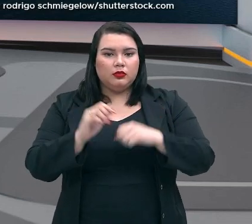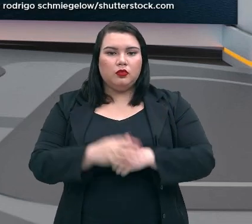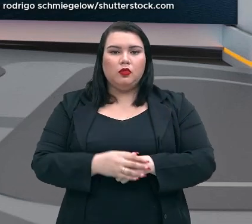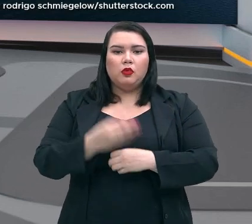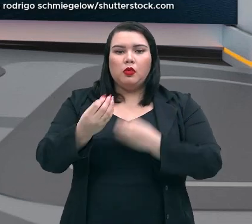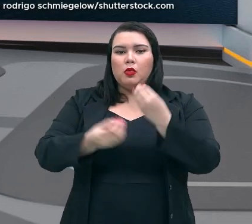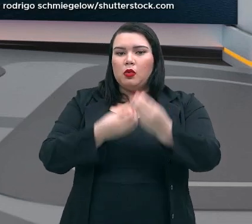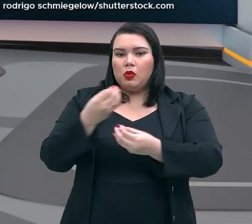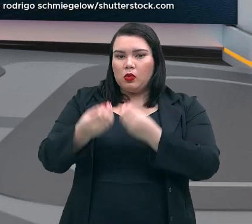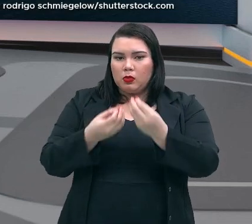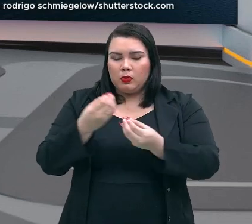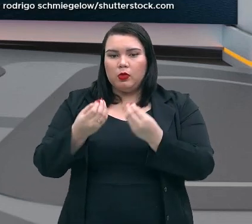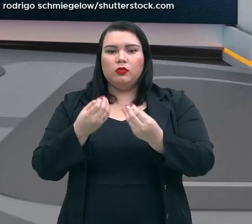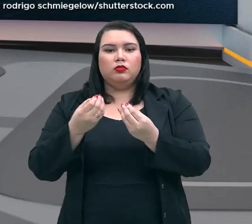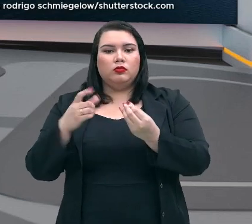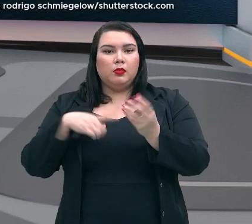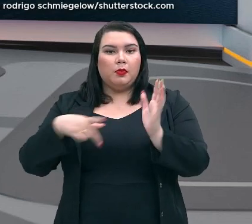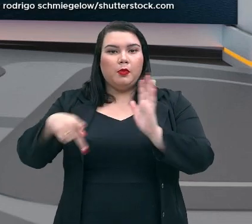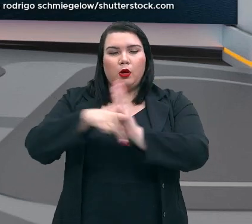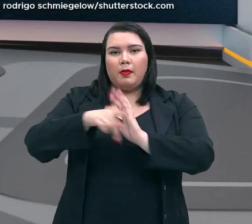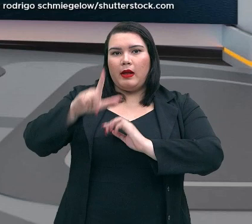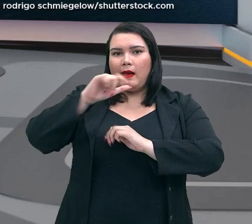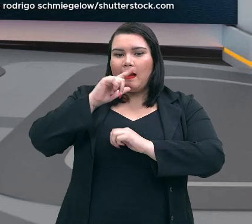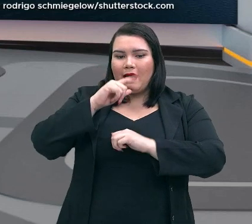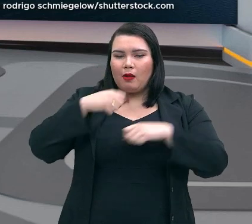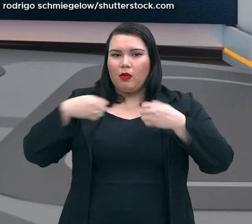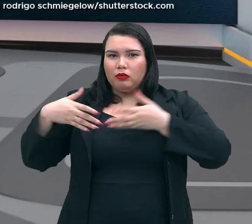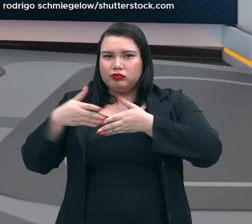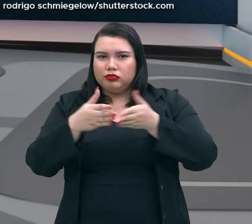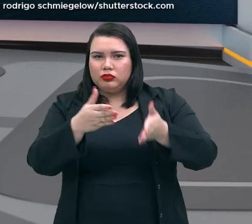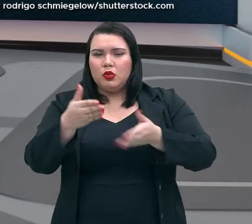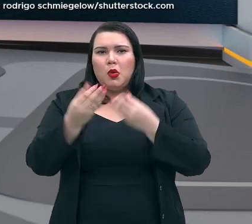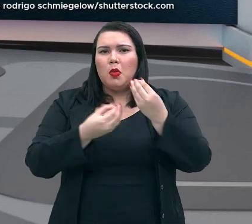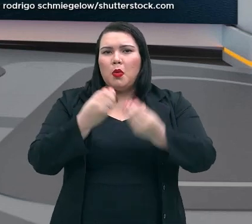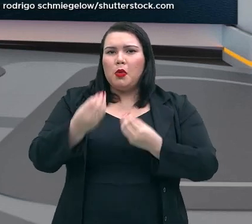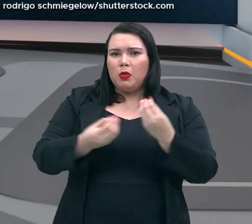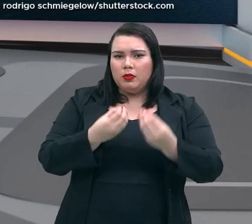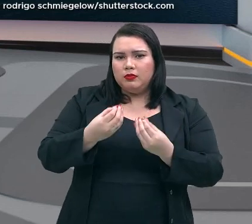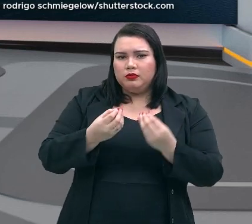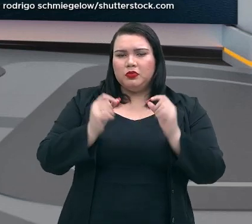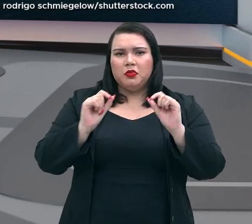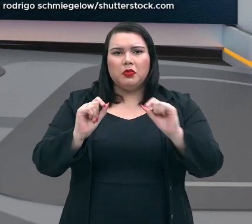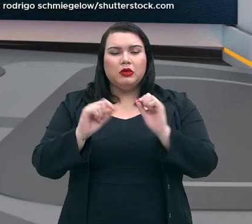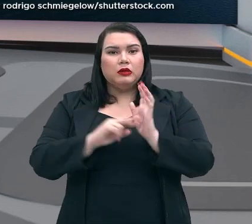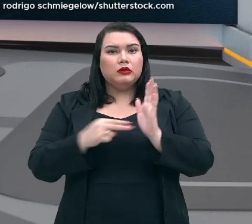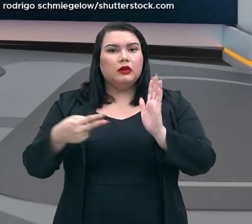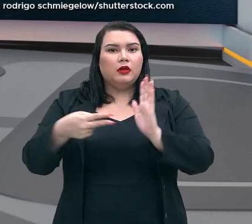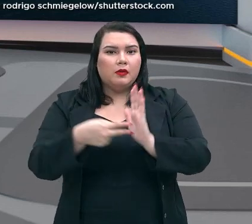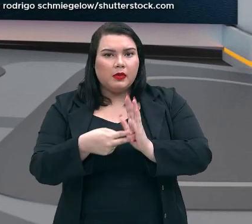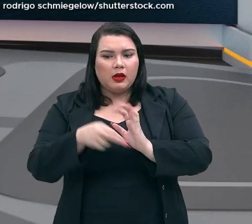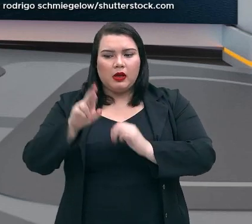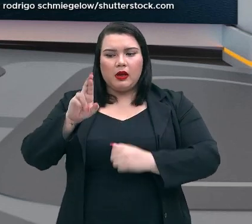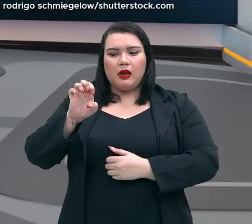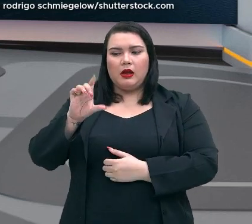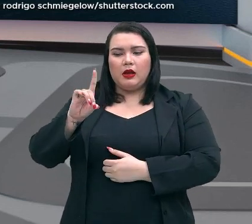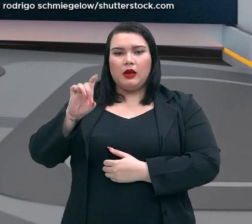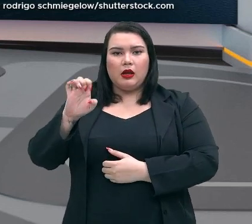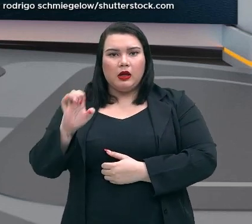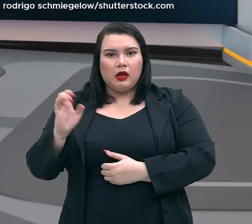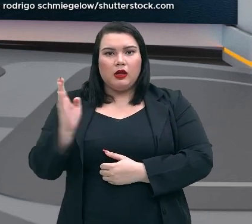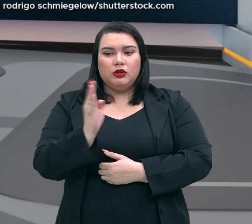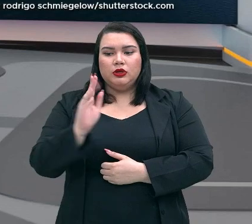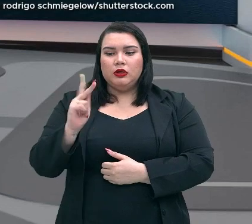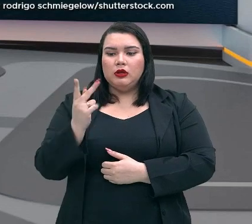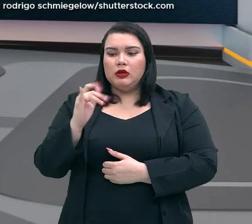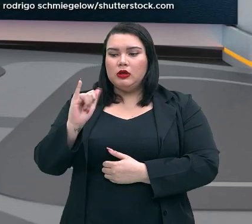drenagem ou a rede hidrográfica. Mas, professora, o que é uma rede de drenagem ou uma rede hidrográfica?